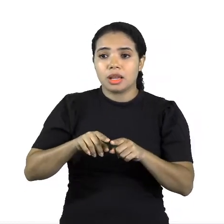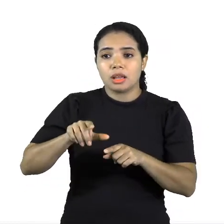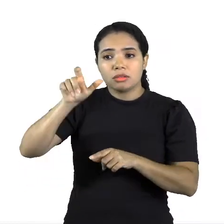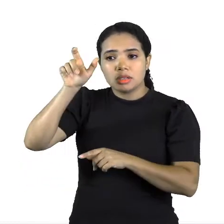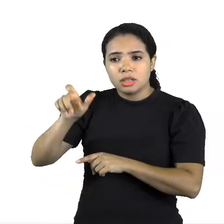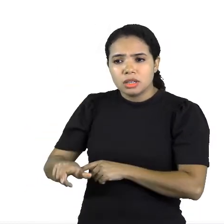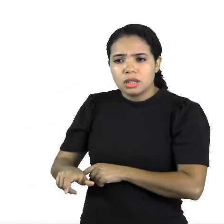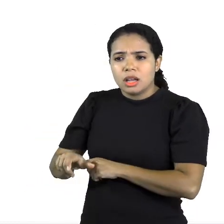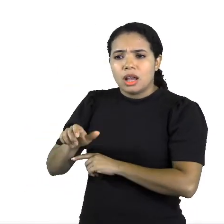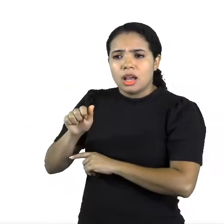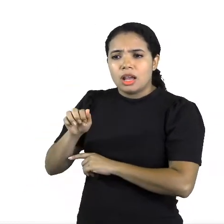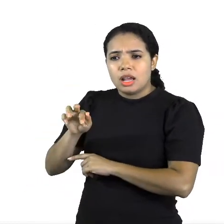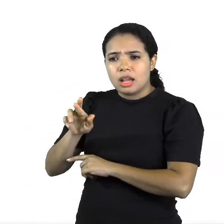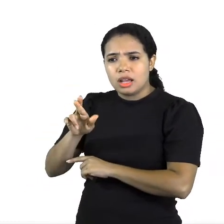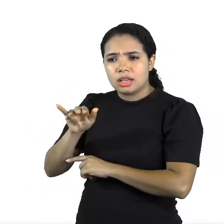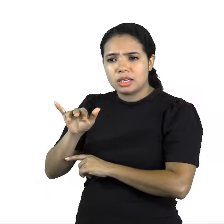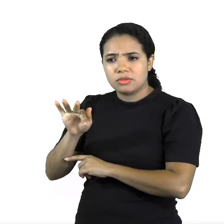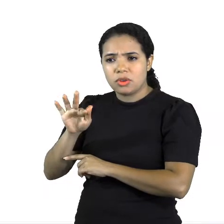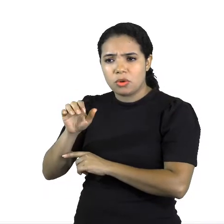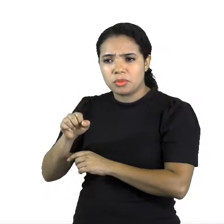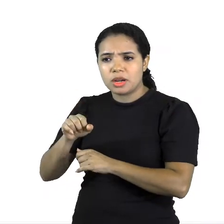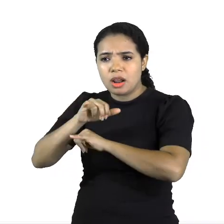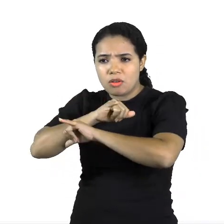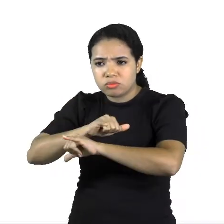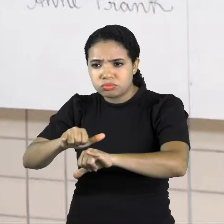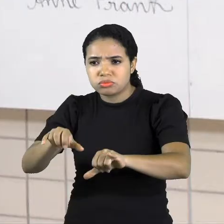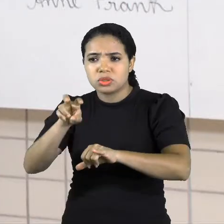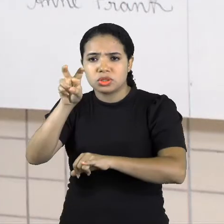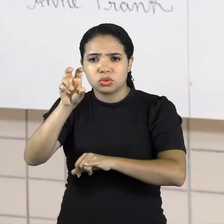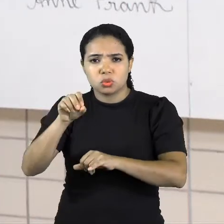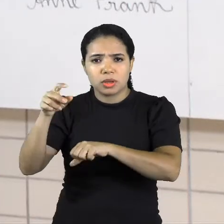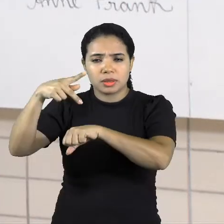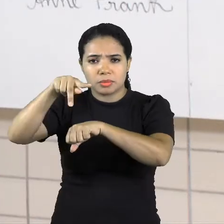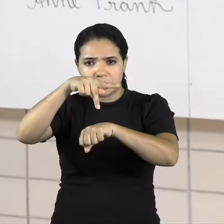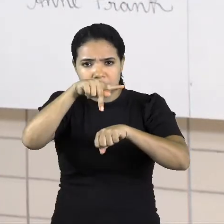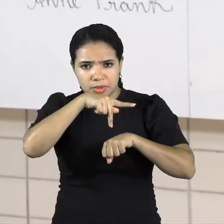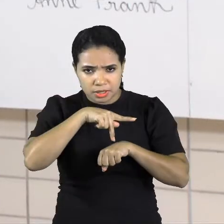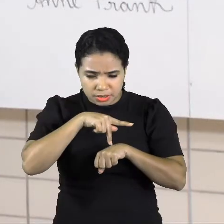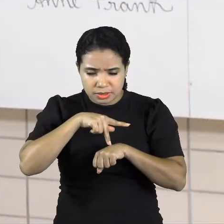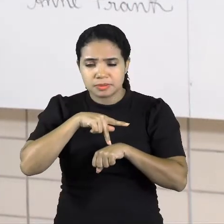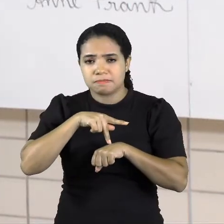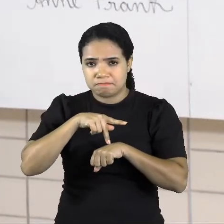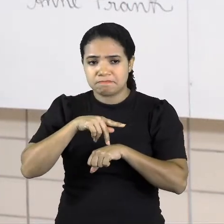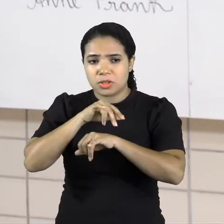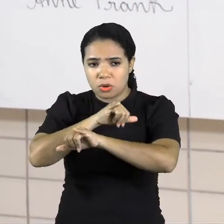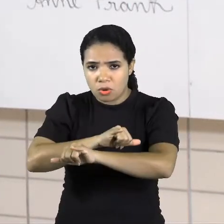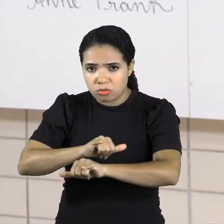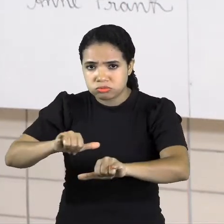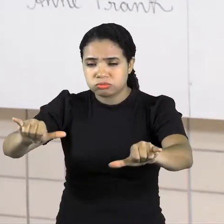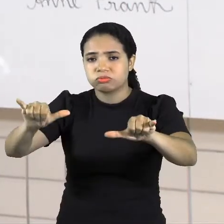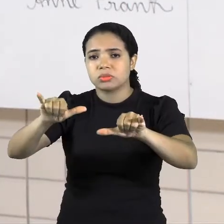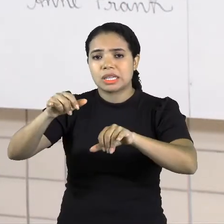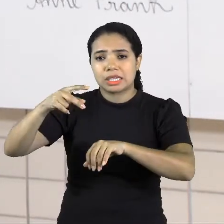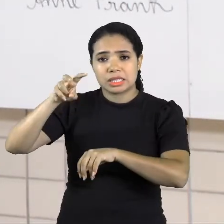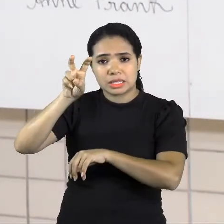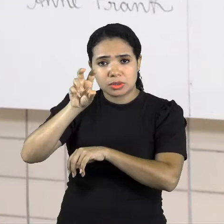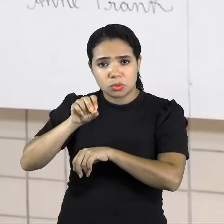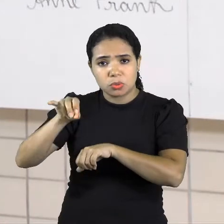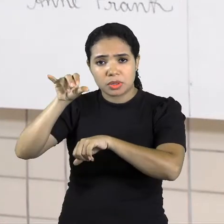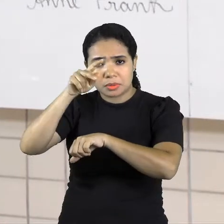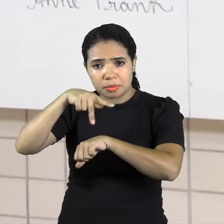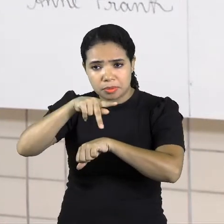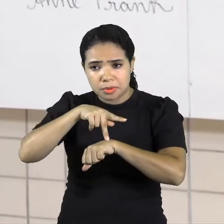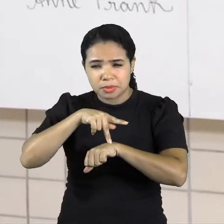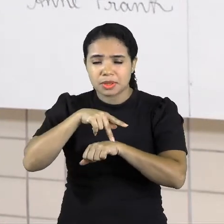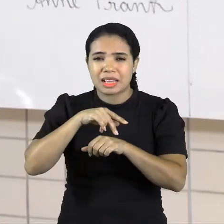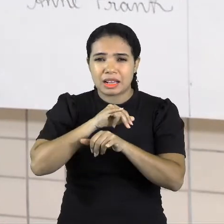e será lançado em 50 países. Então, ele foi lançado em 50 países, né? Porque essa reportagem aí é bem do início de